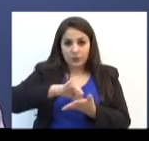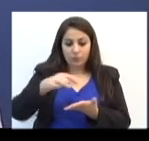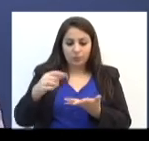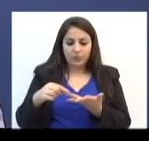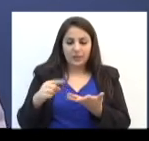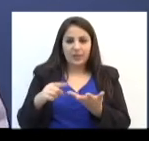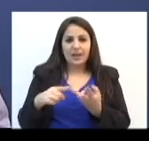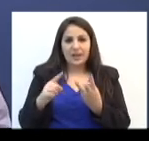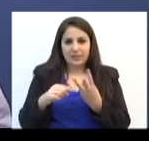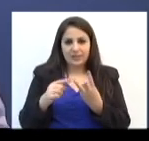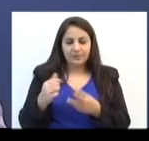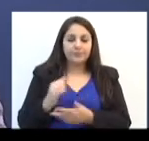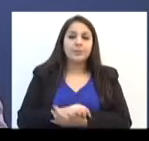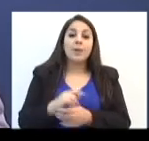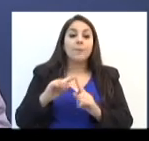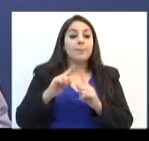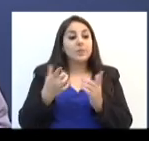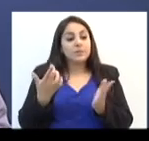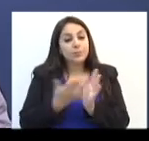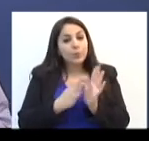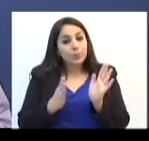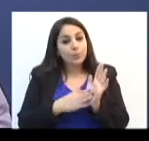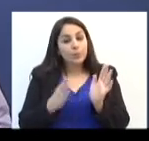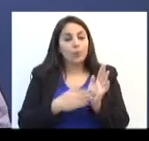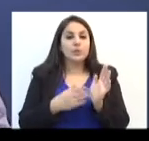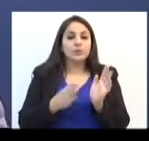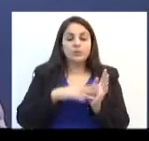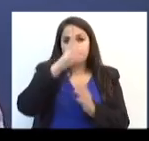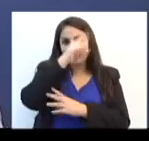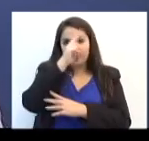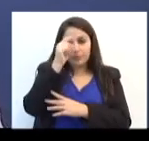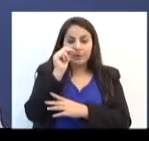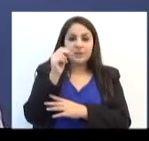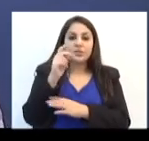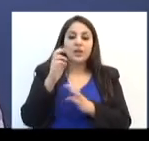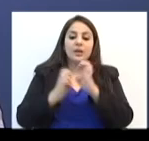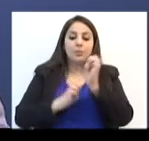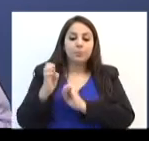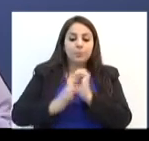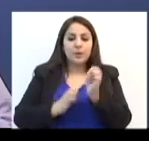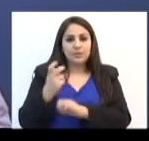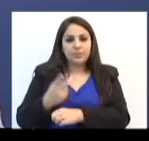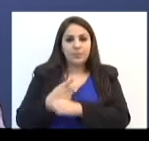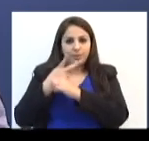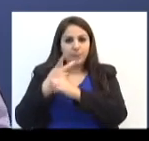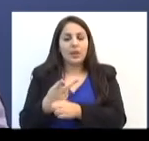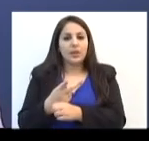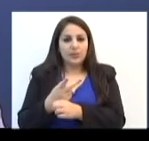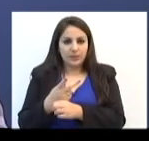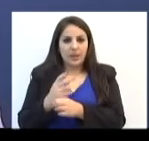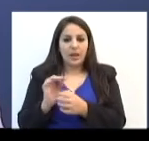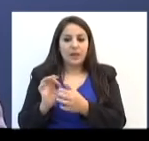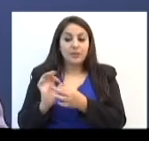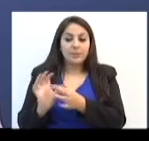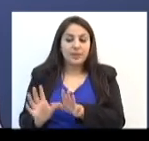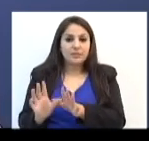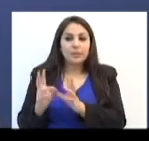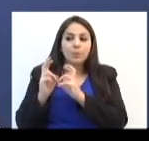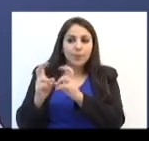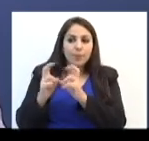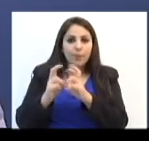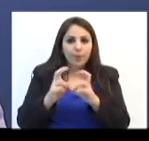com essa proposta do prefeito, então as empresas que ganharam a licitação irão assumir hoje